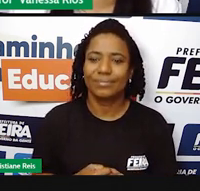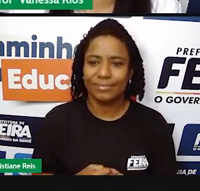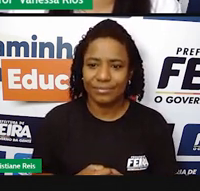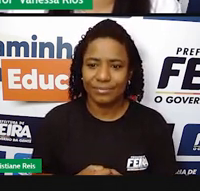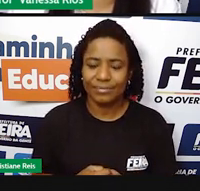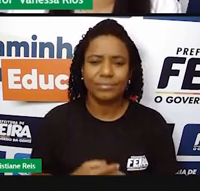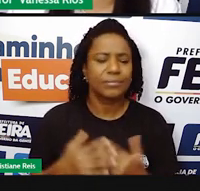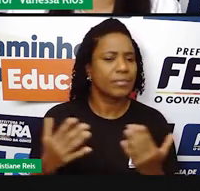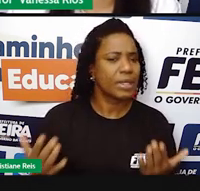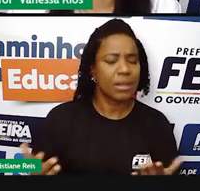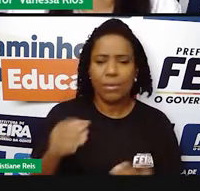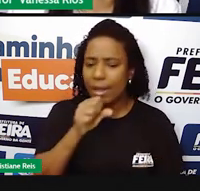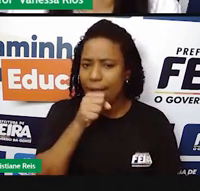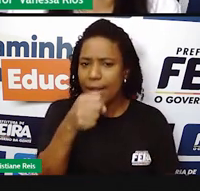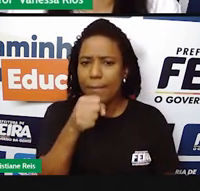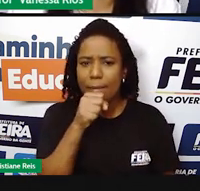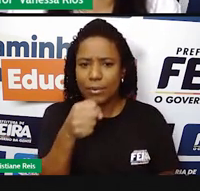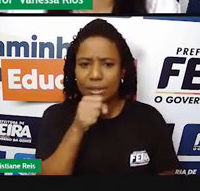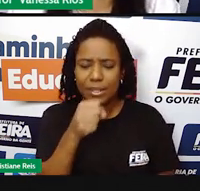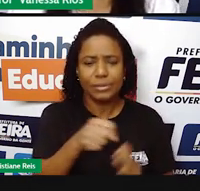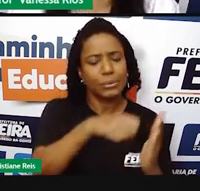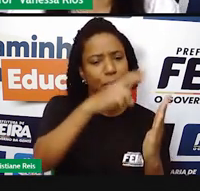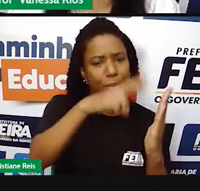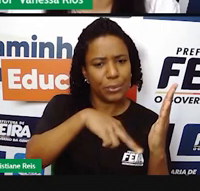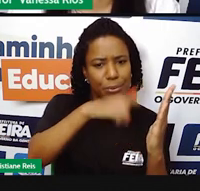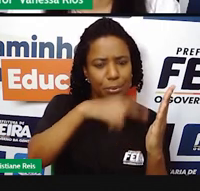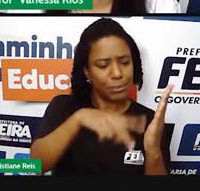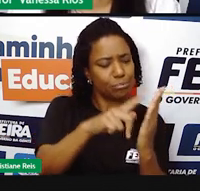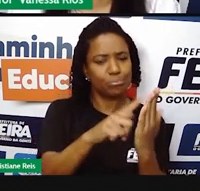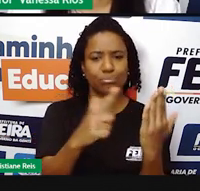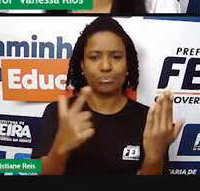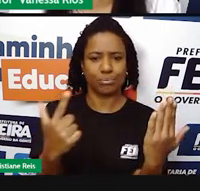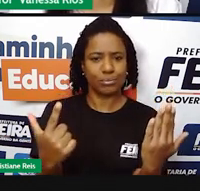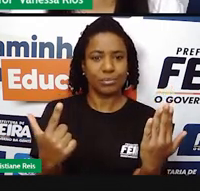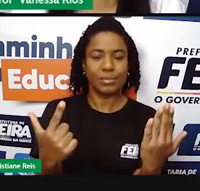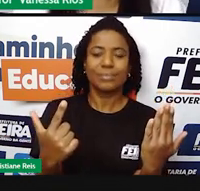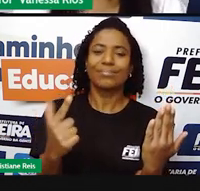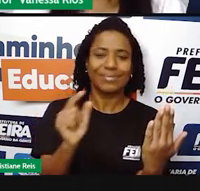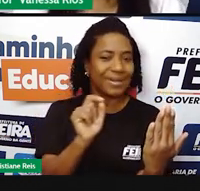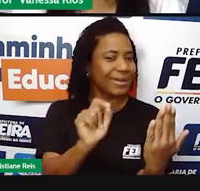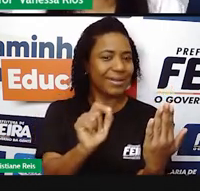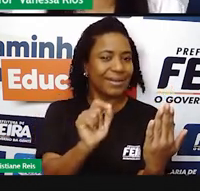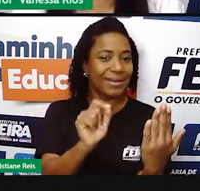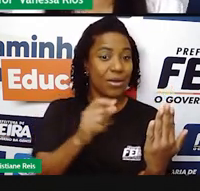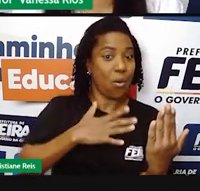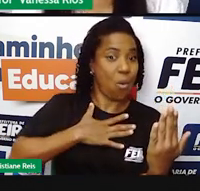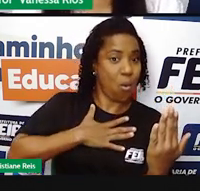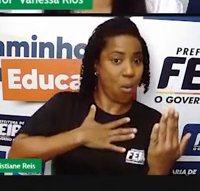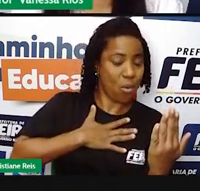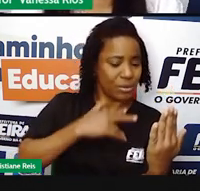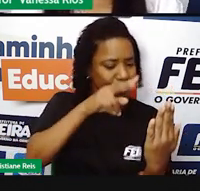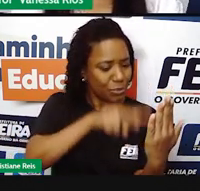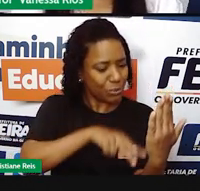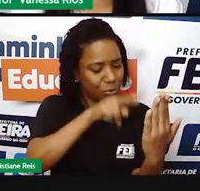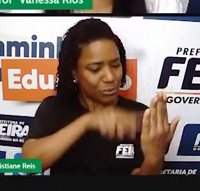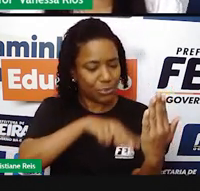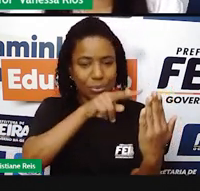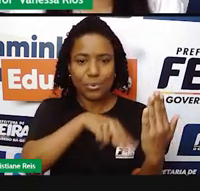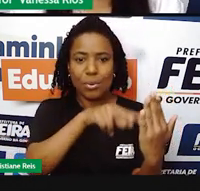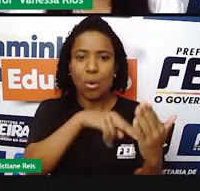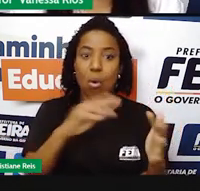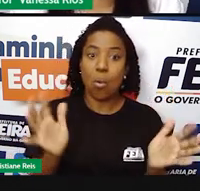Quem é que costuma ler reportagens? Para que tipo de público esse gênero textual